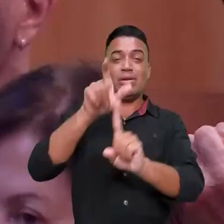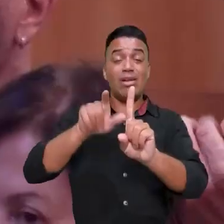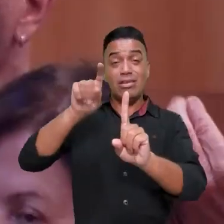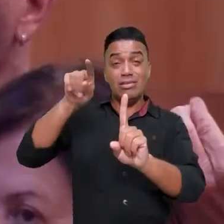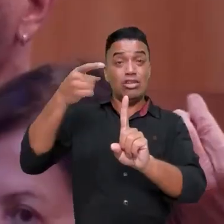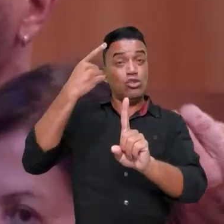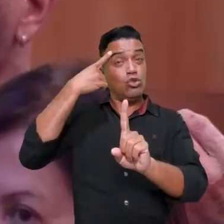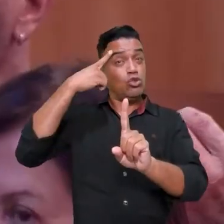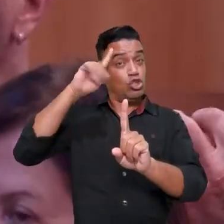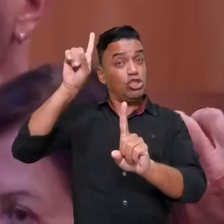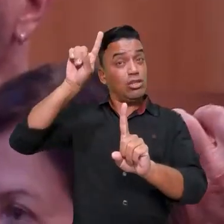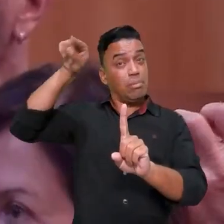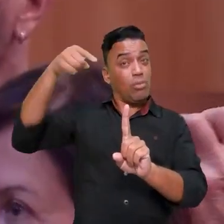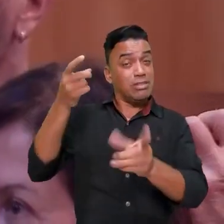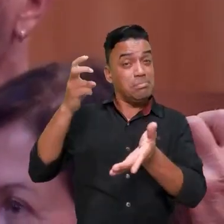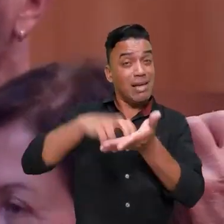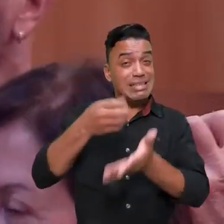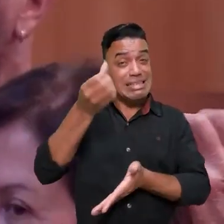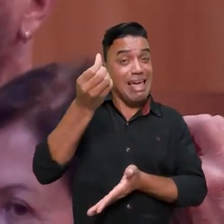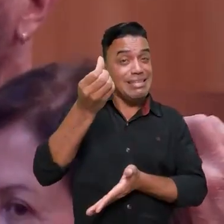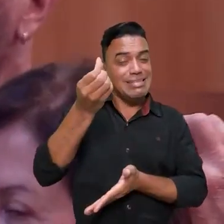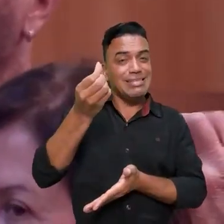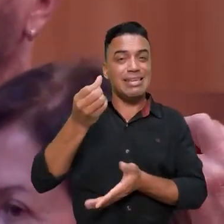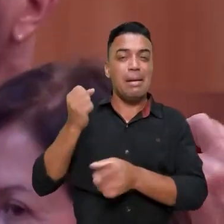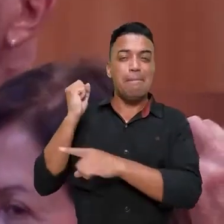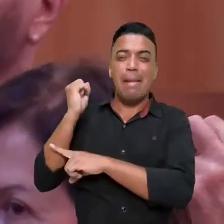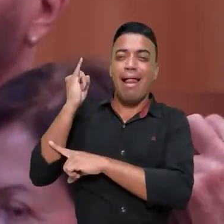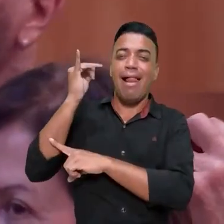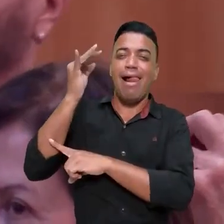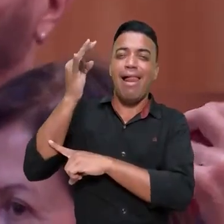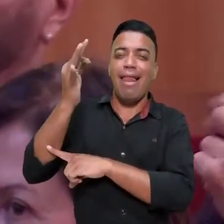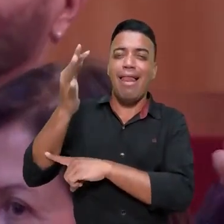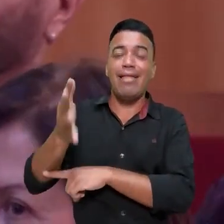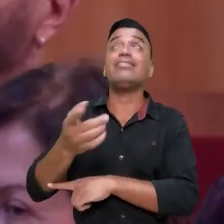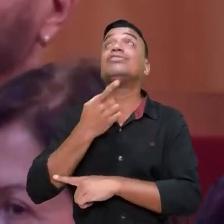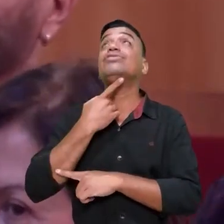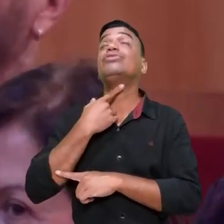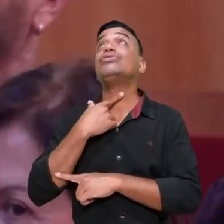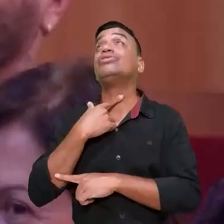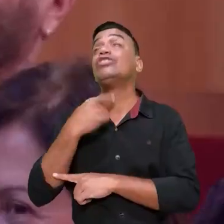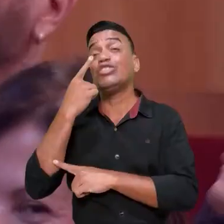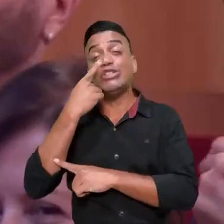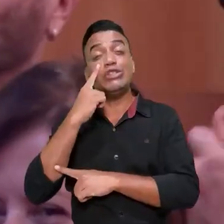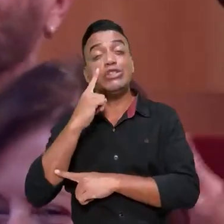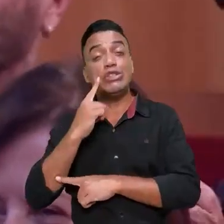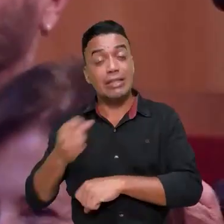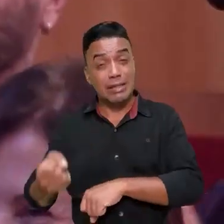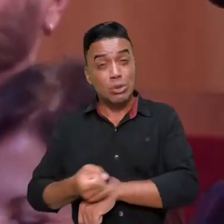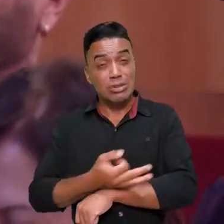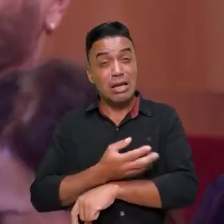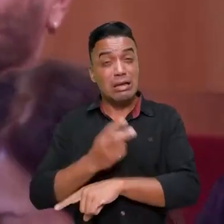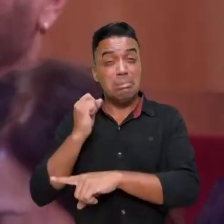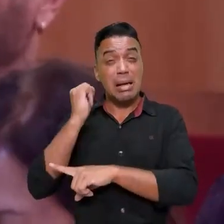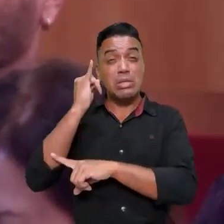no outro dia, 6 horas da manhã, para ir para o set, a gente ficava falando do personagem, eu me dá vontade até de chorar, porque assim, até as 2 horas da